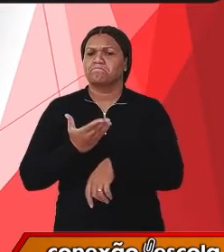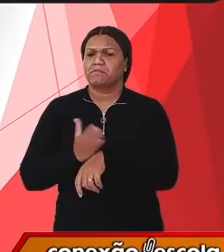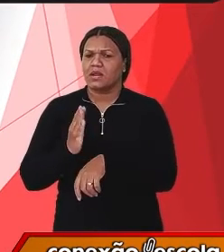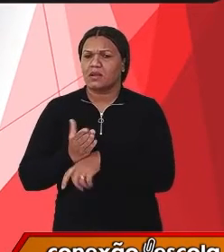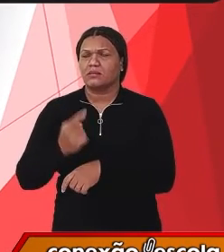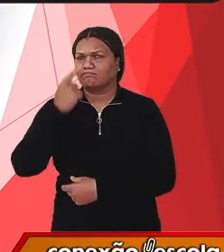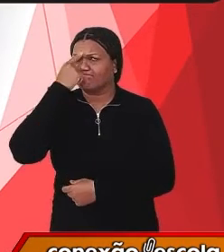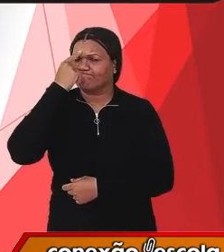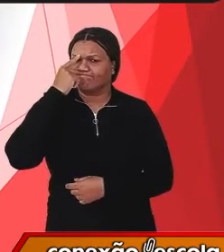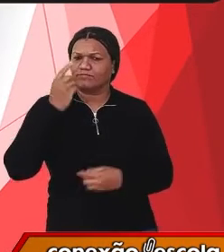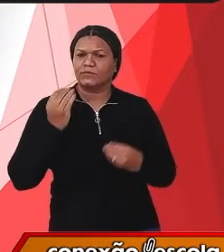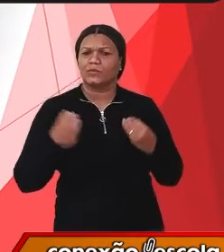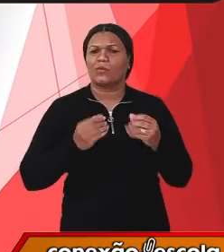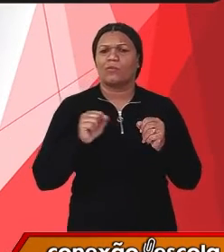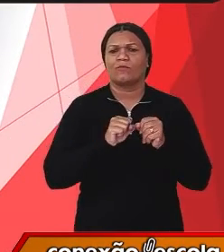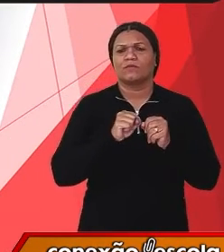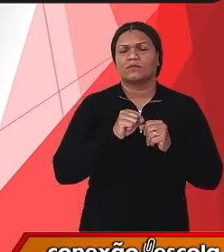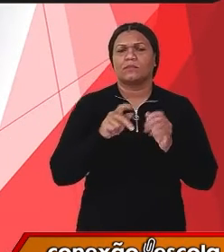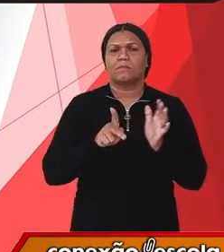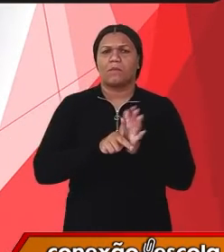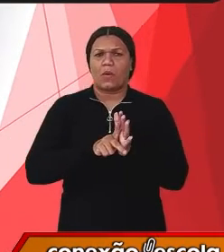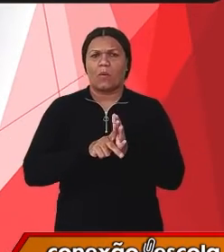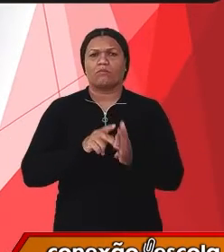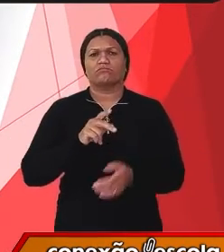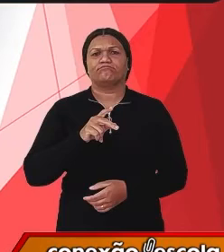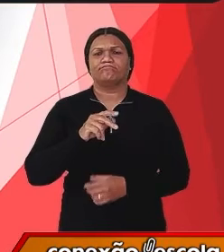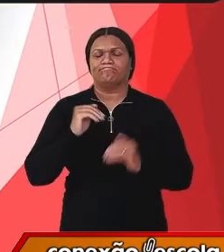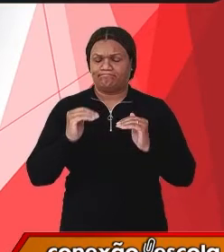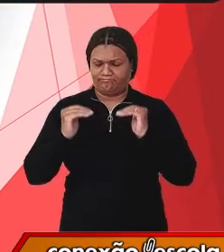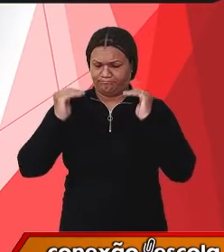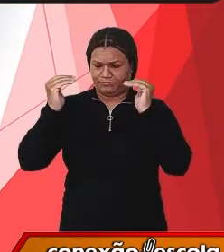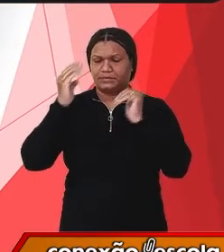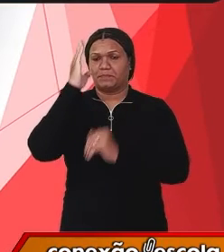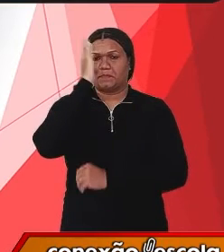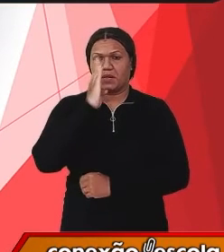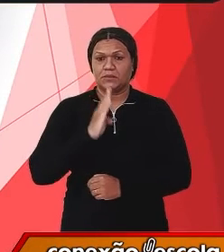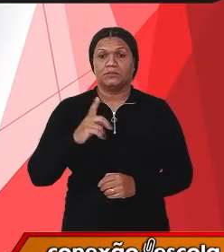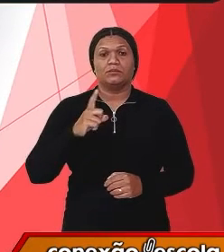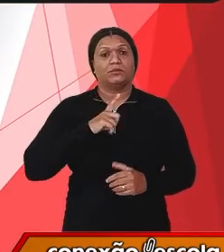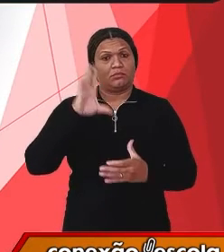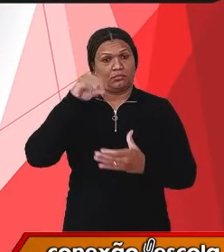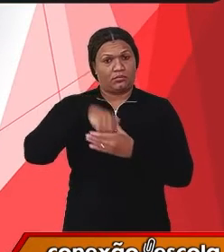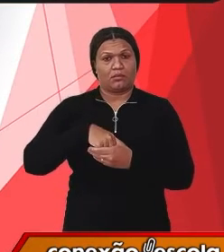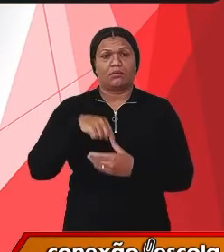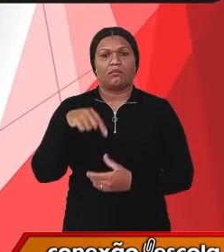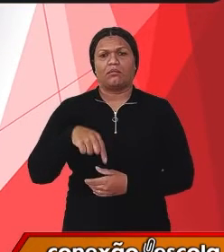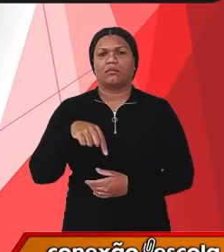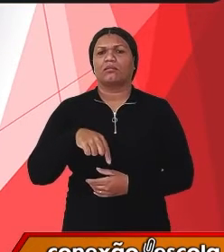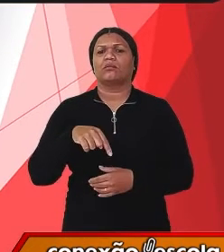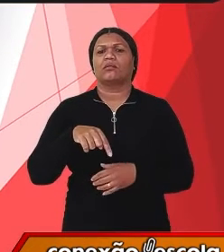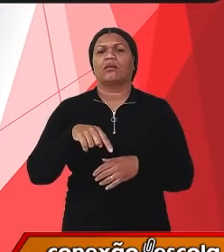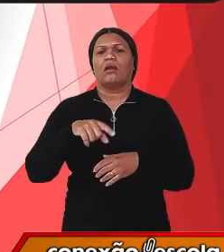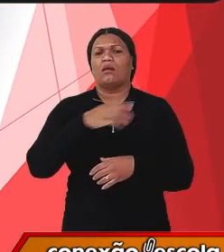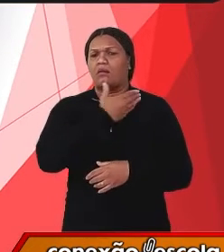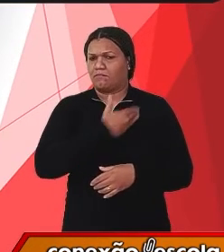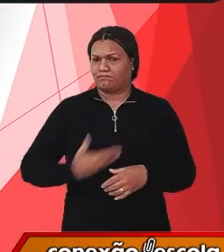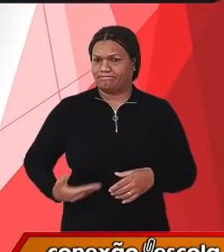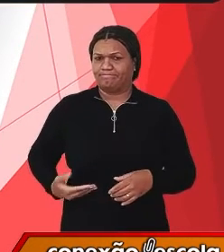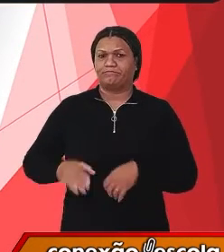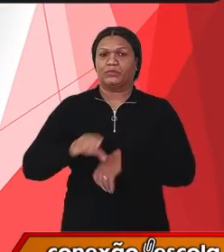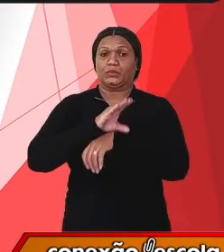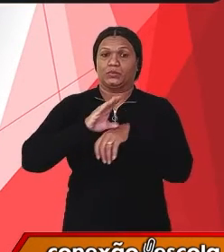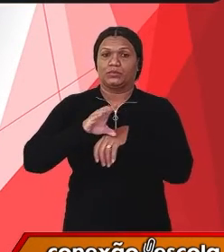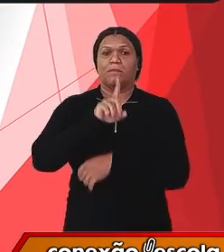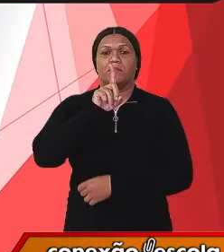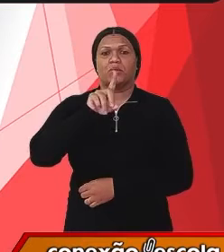práticas pensadas pela elite brasileira, nós temos já na República a Constituição de